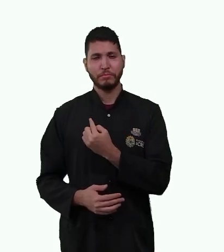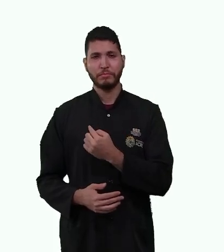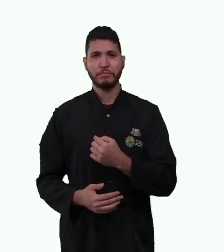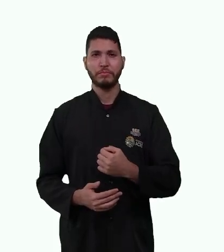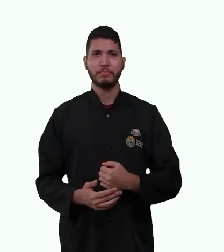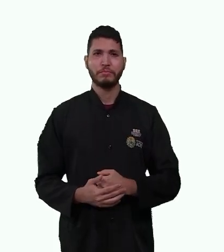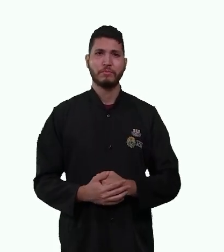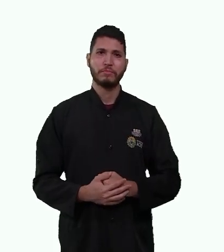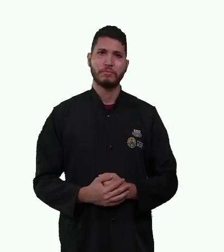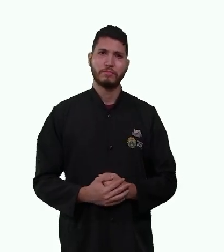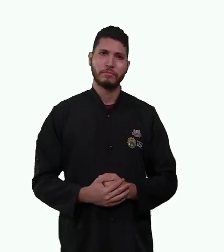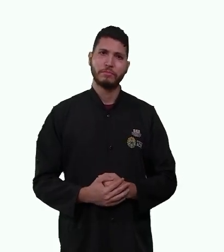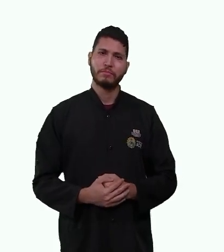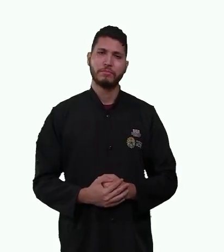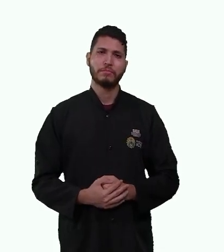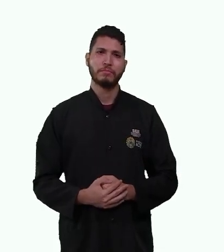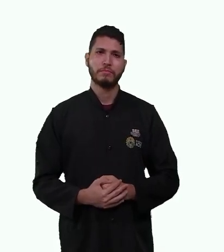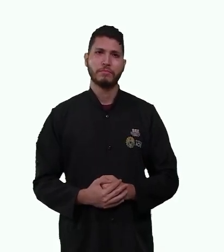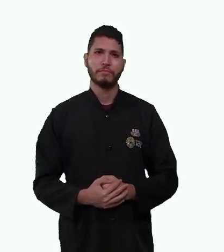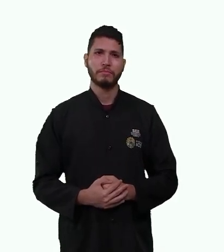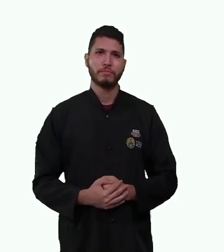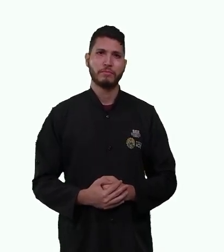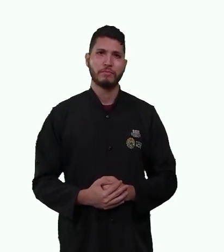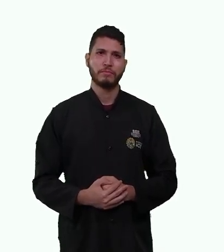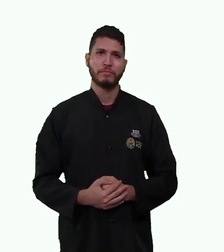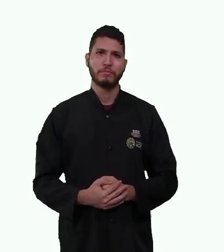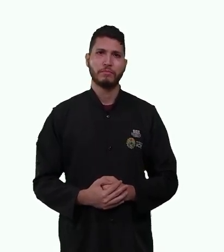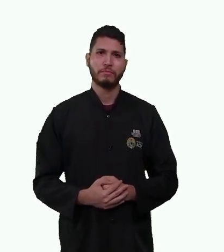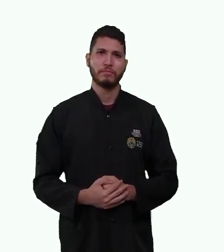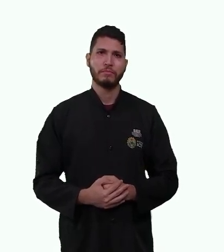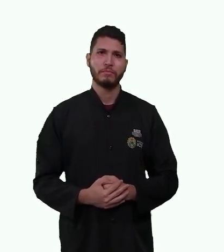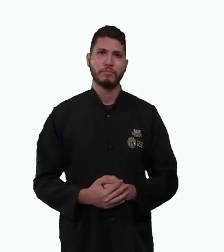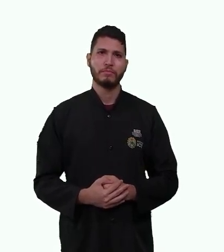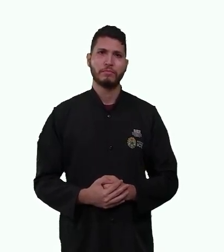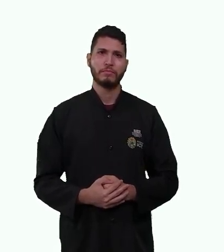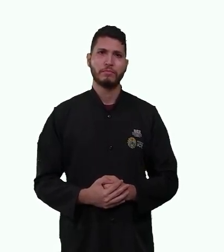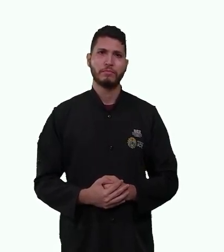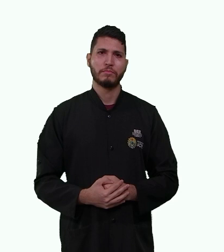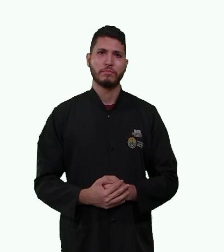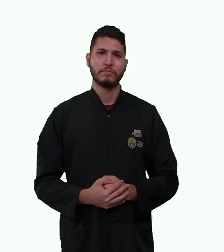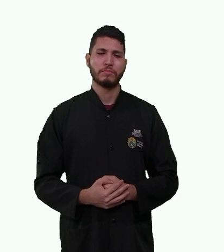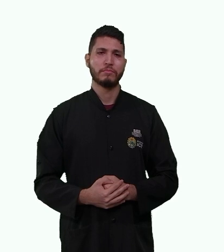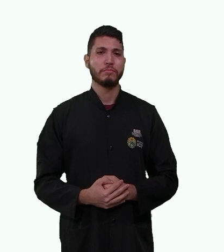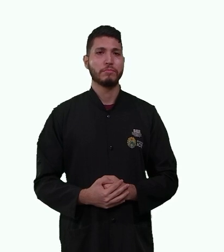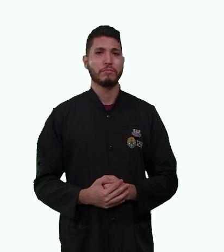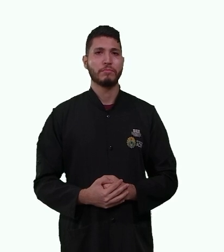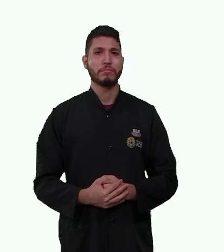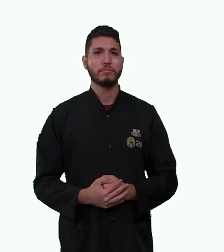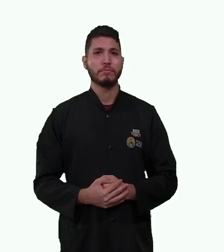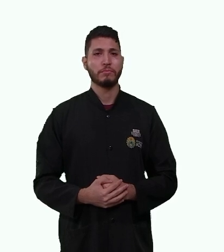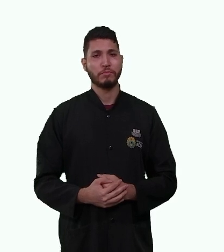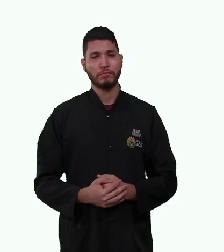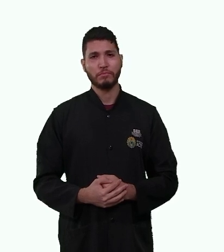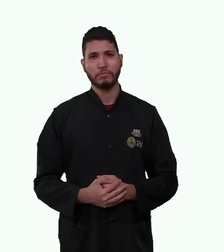Pessoal, houve um erro aqui, tá? Nosotros hablamos. Aqui seria 4. E